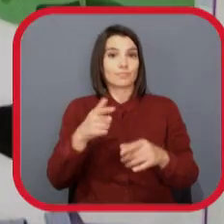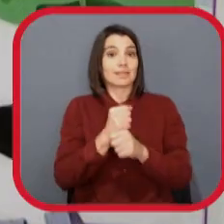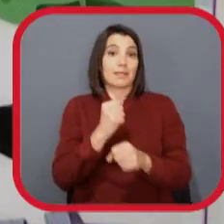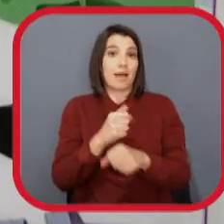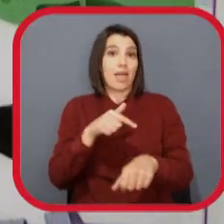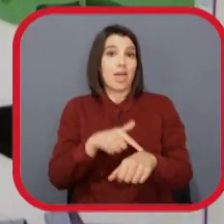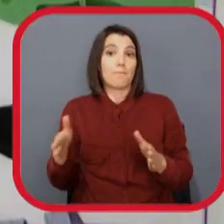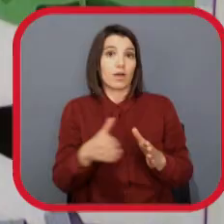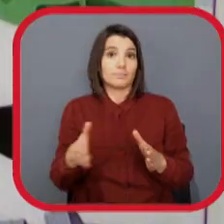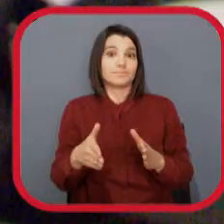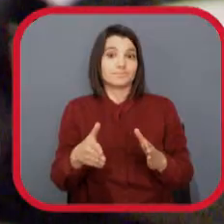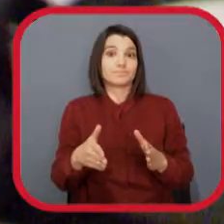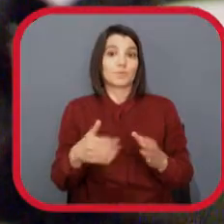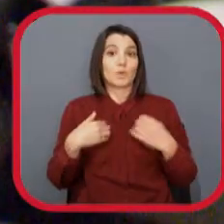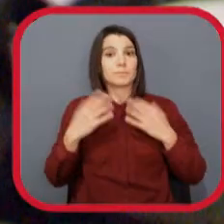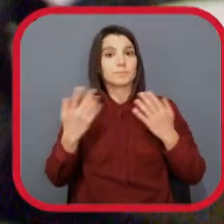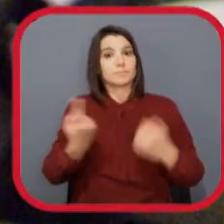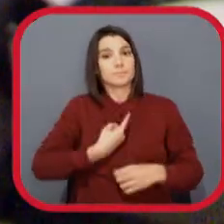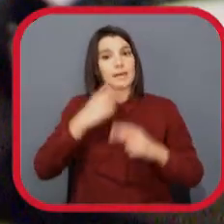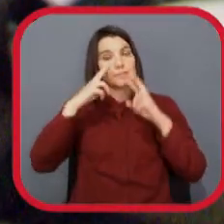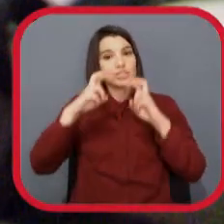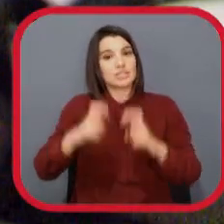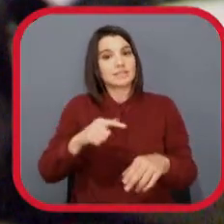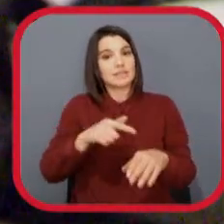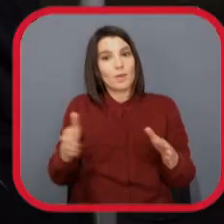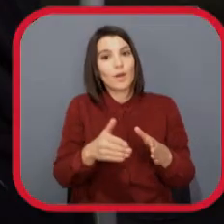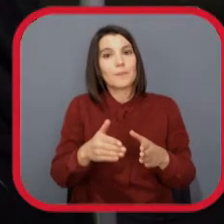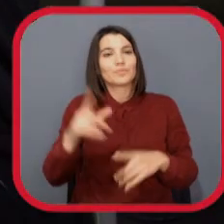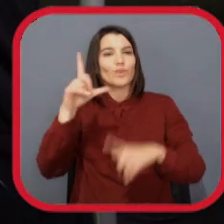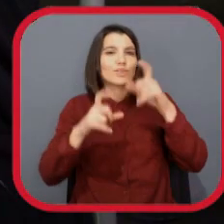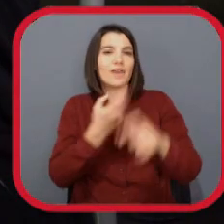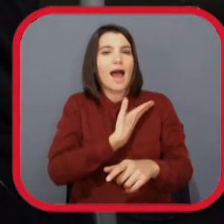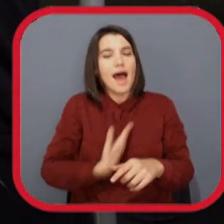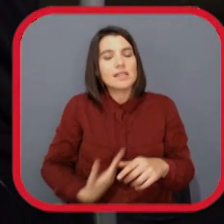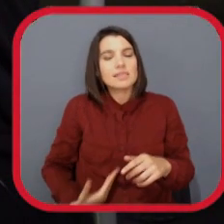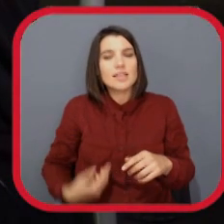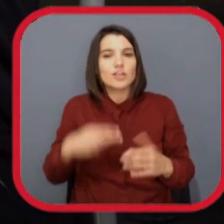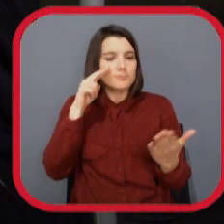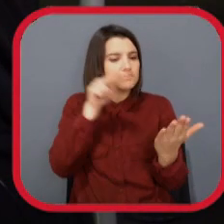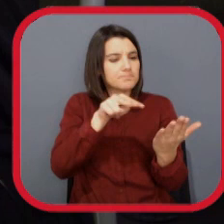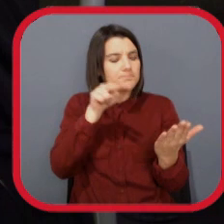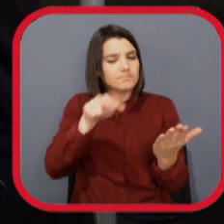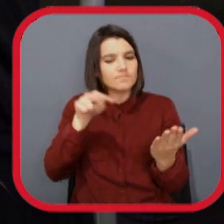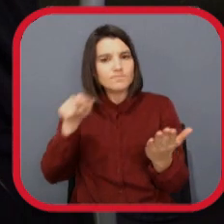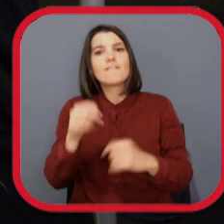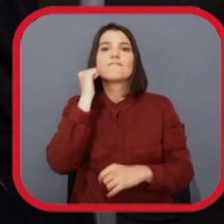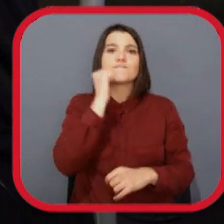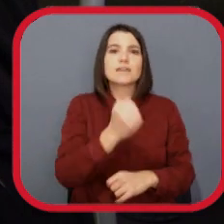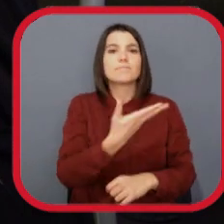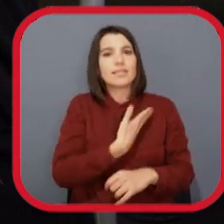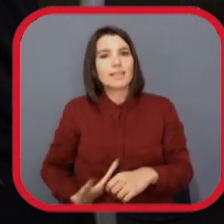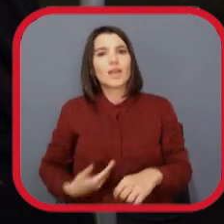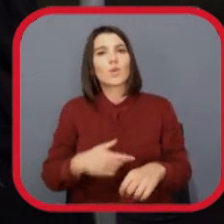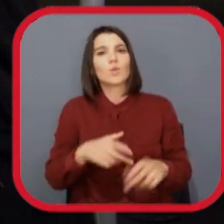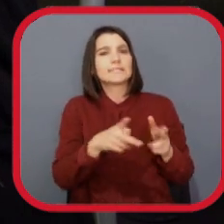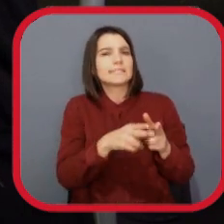é um trabalho de época, eu tenho que fazer pesquisa de época. Vou às fotografias da época, aos filmes da época,